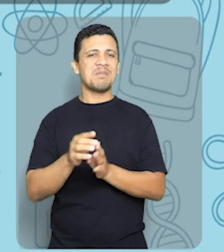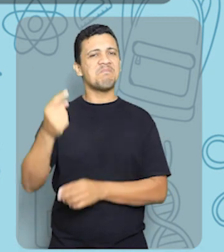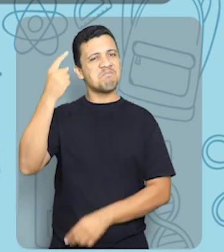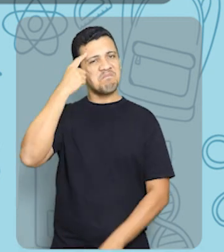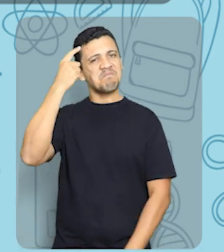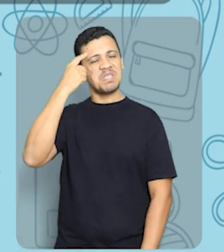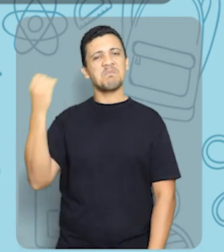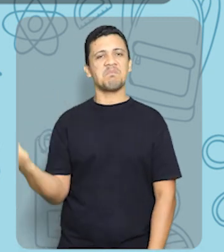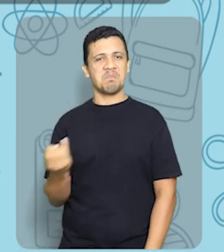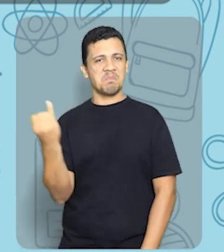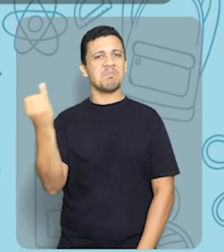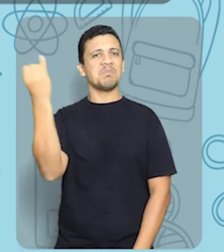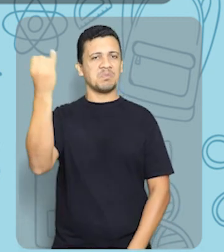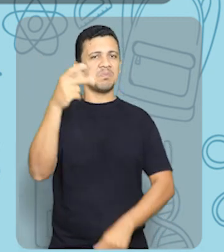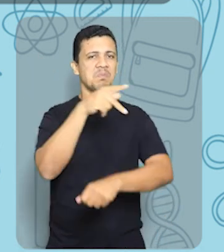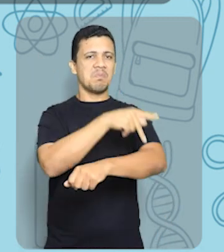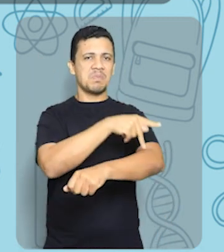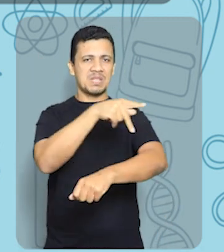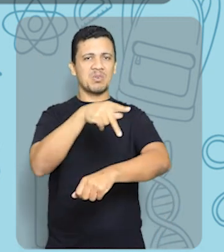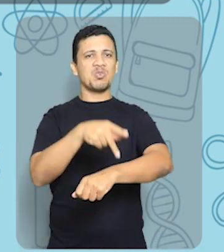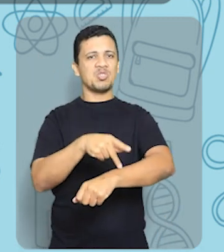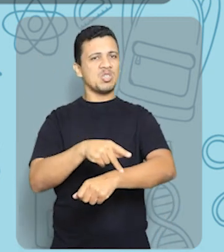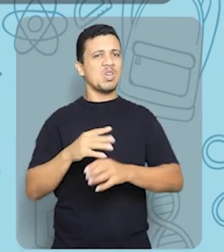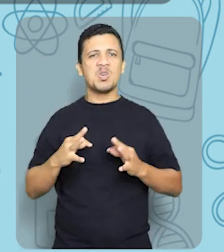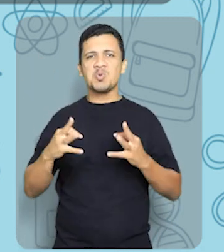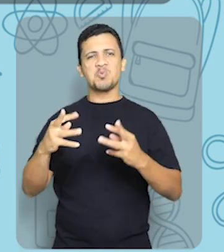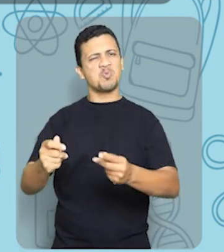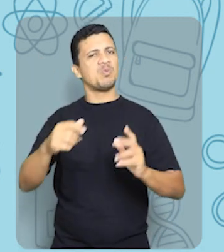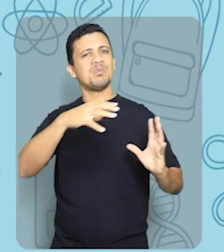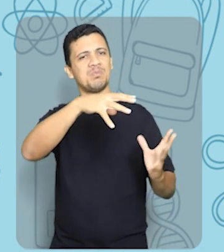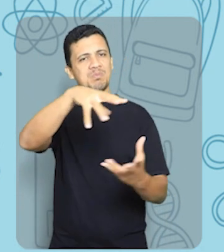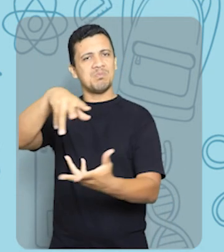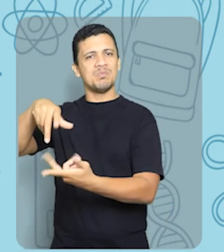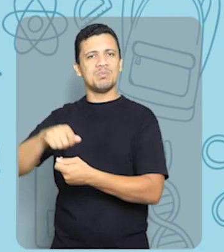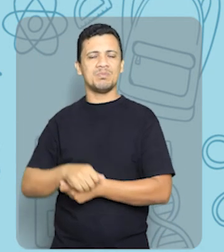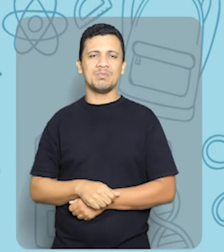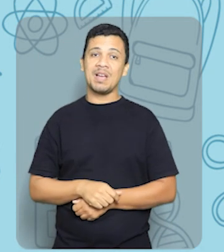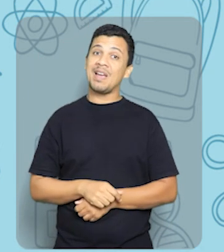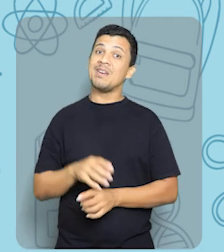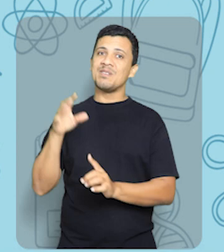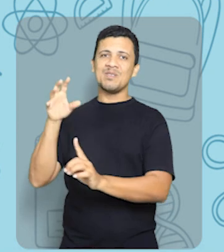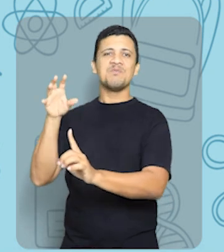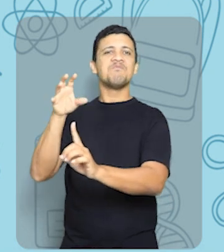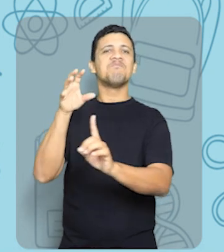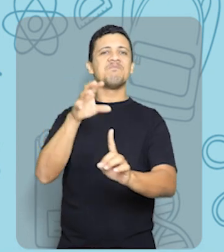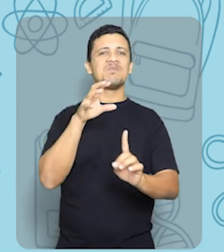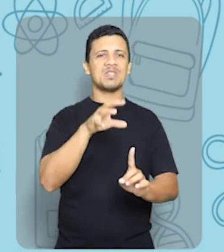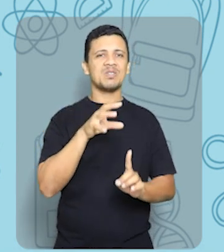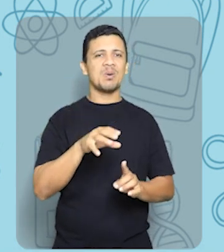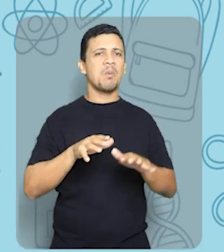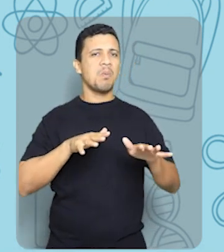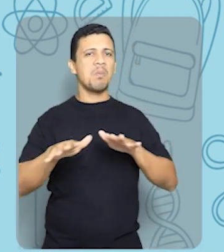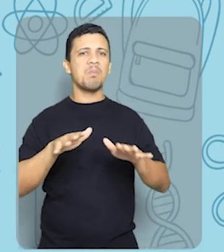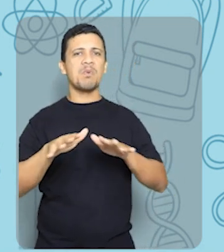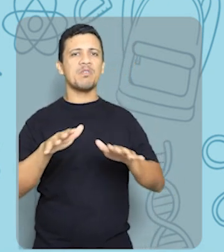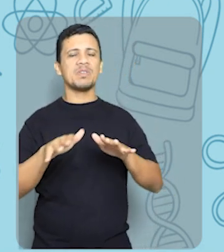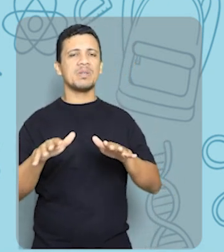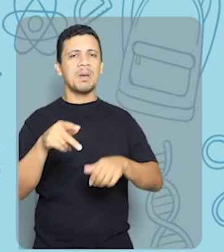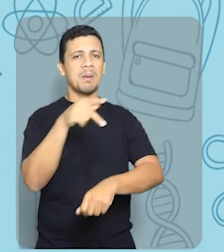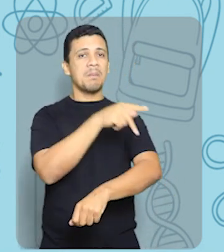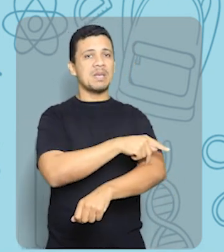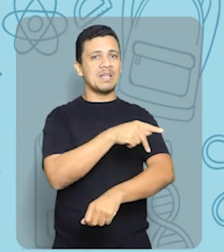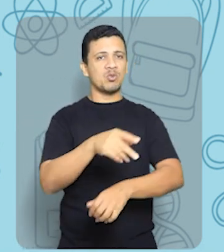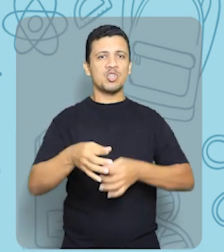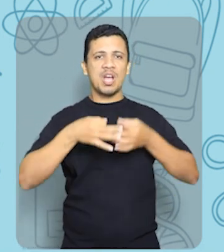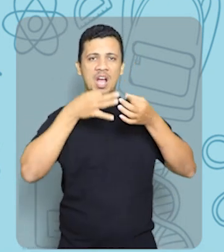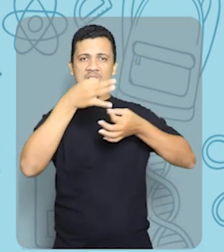relevantes na história da pedagogia em todo o mundo. Tendo influenciado diretamente o movimento da pedagogia